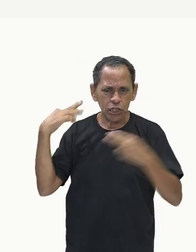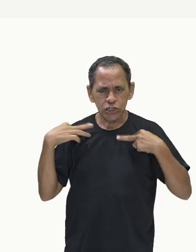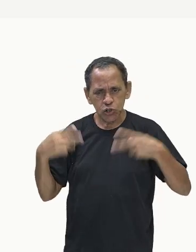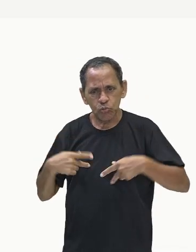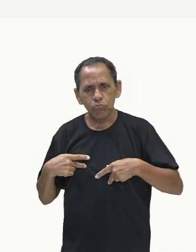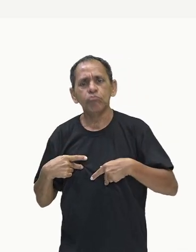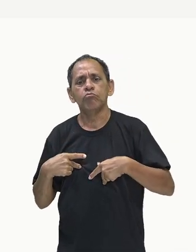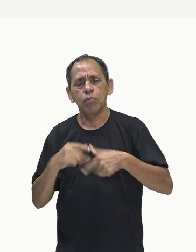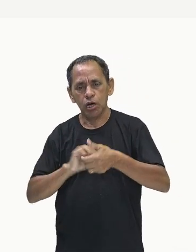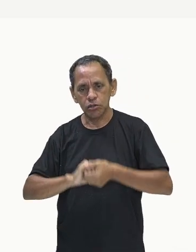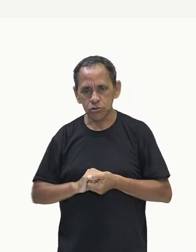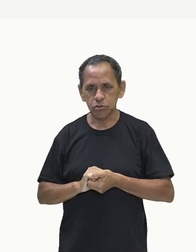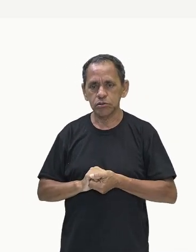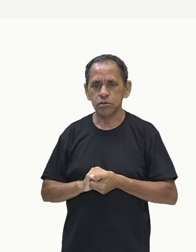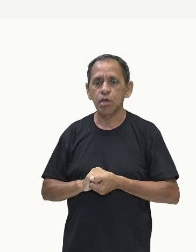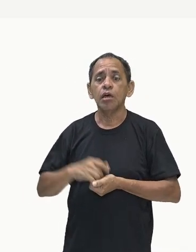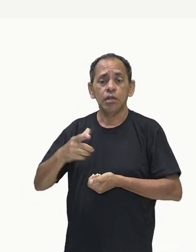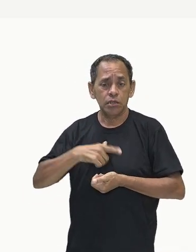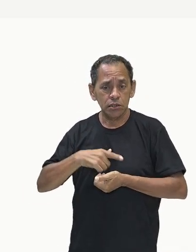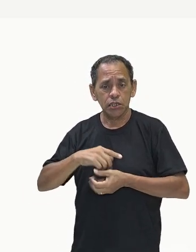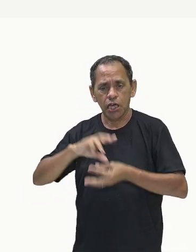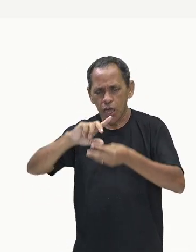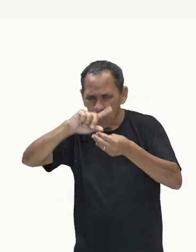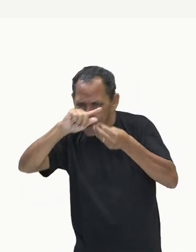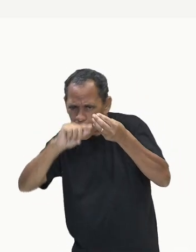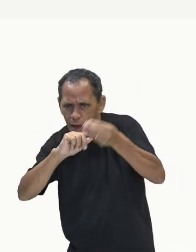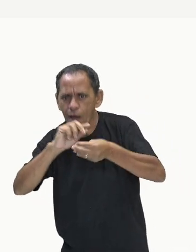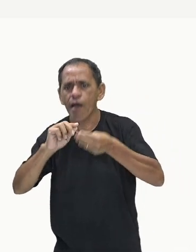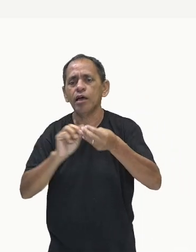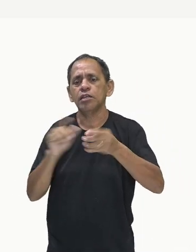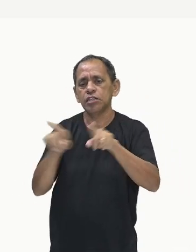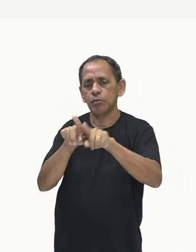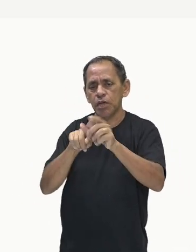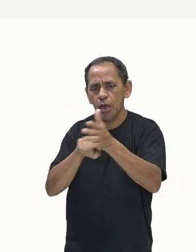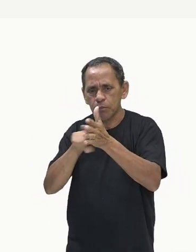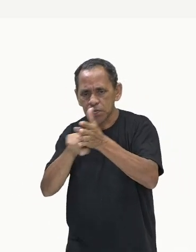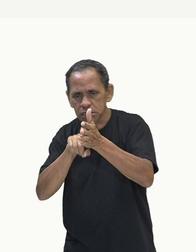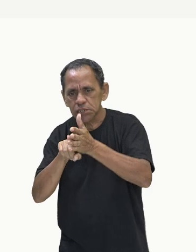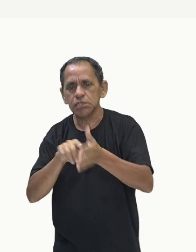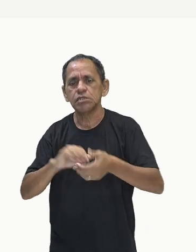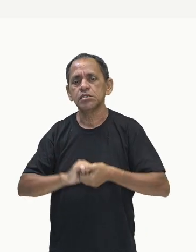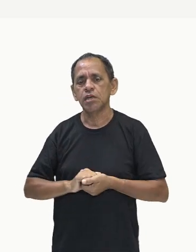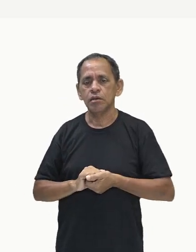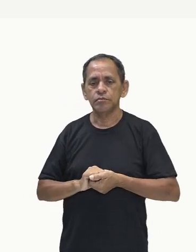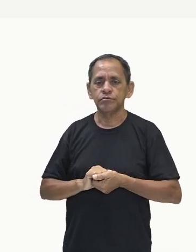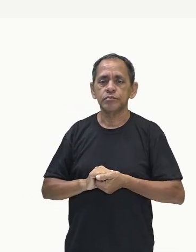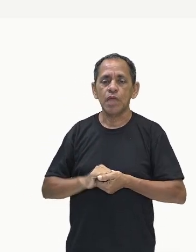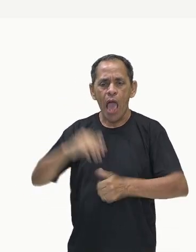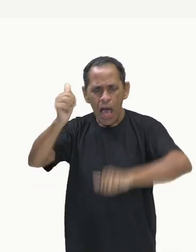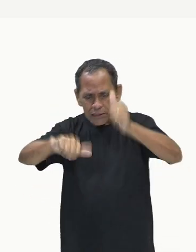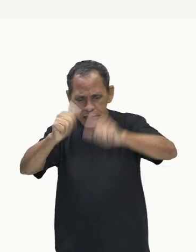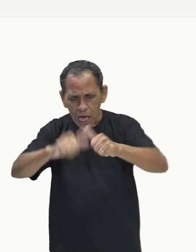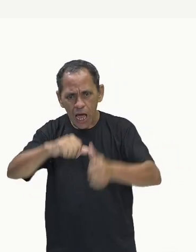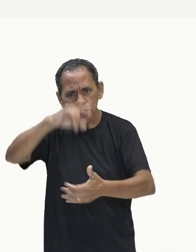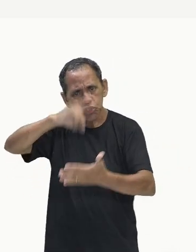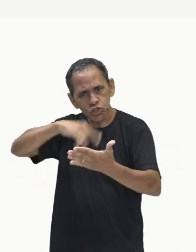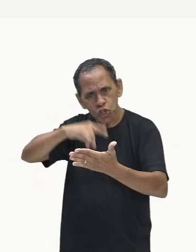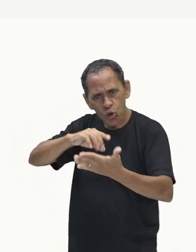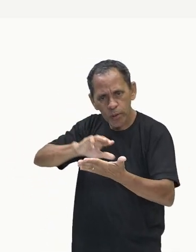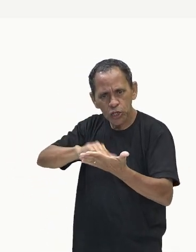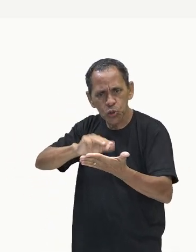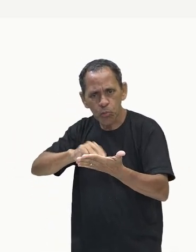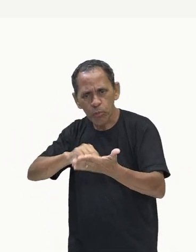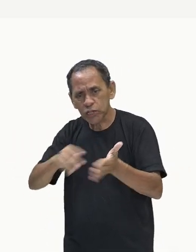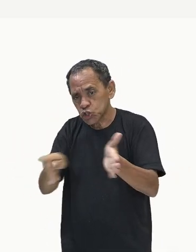os historiadores, através da pesquisa, prestem atenção, da pesquisa e da análise através de